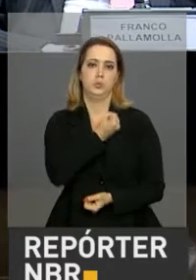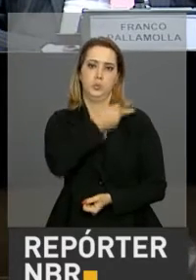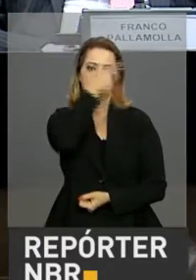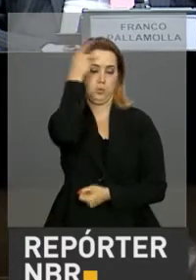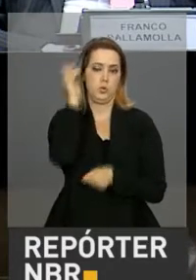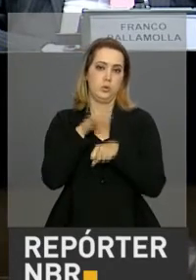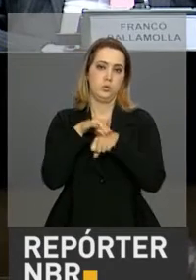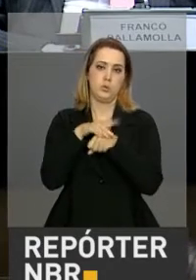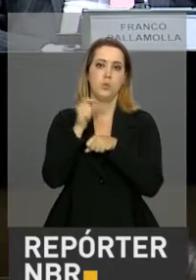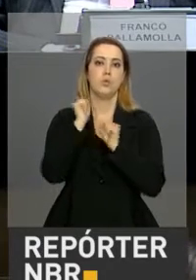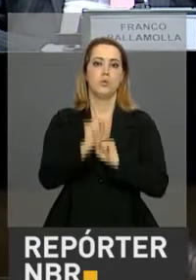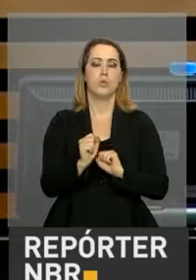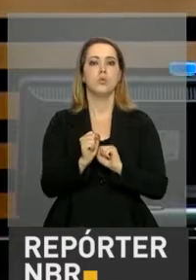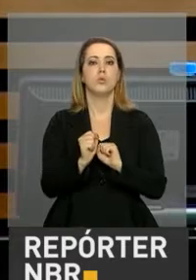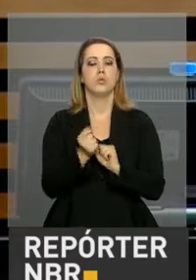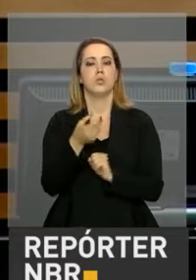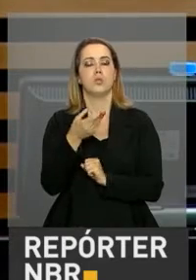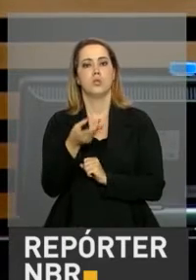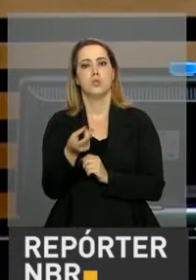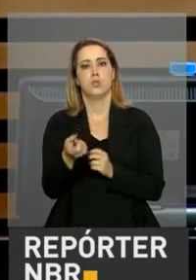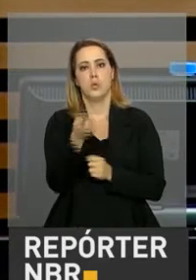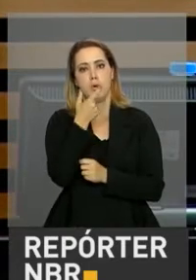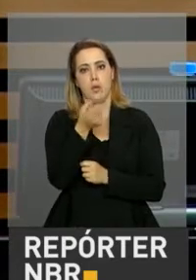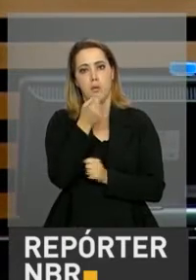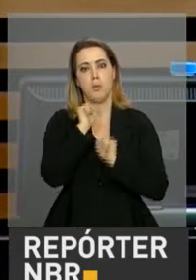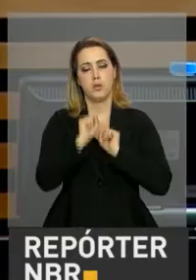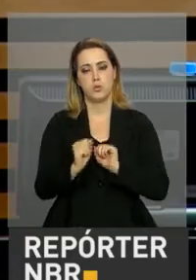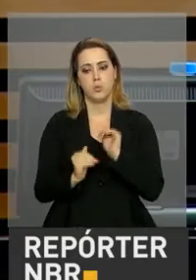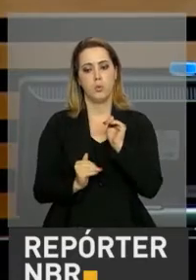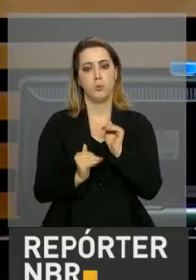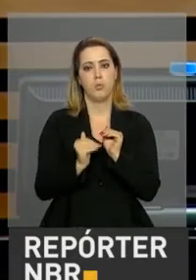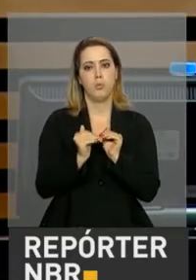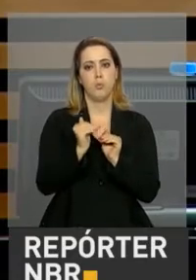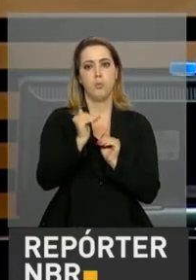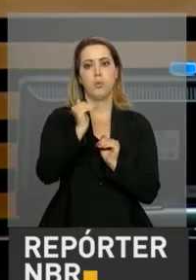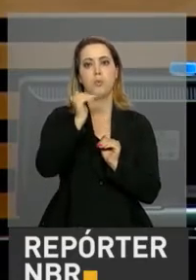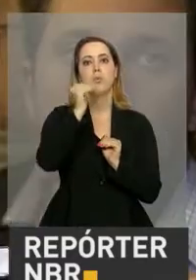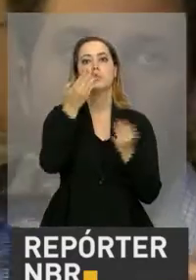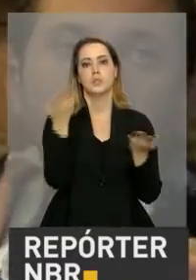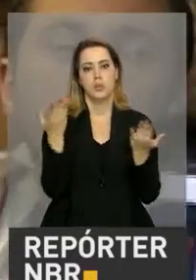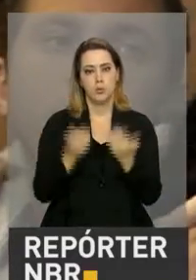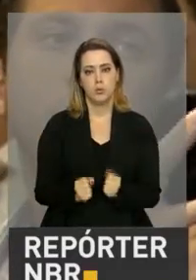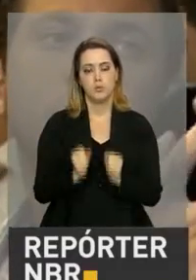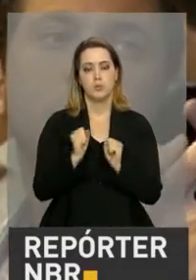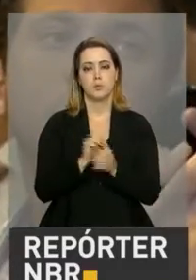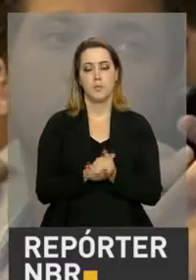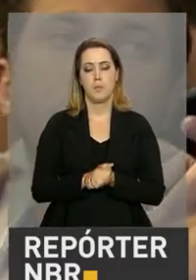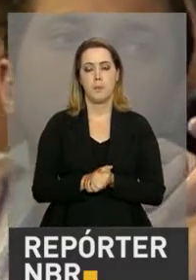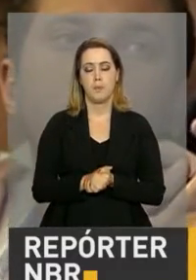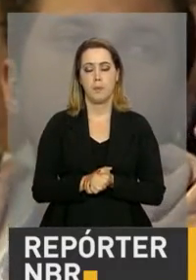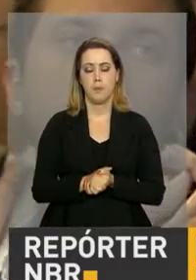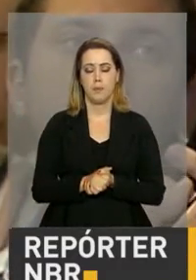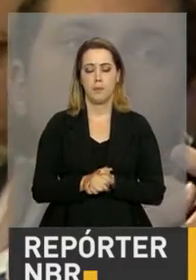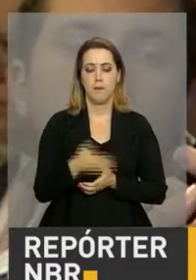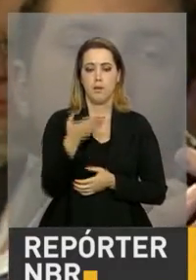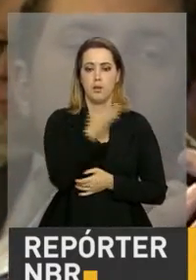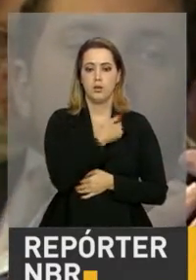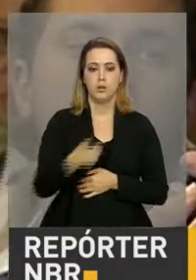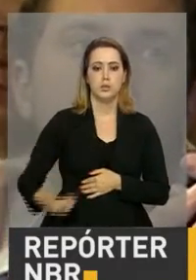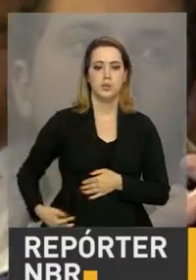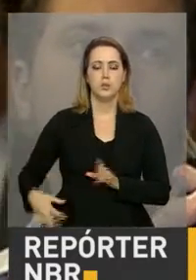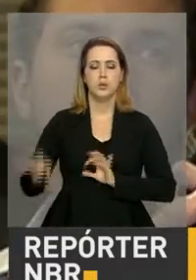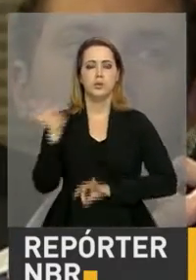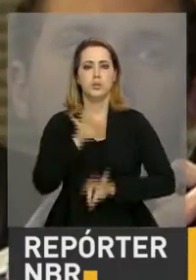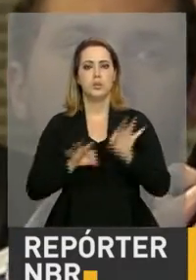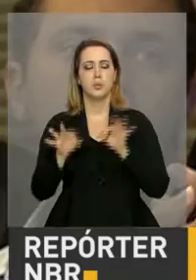sejam aumentados o que deve garantir o abastecimento no sistema de saúde o governo prepara uma solução para